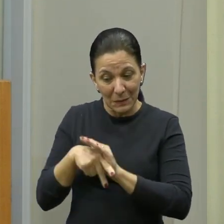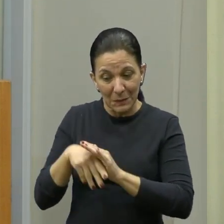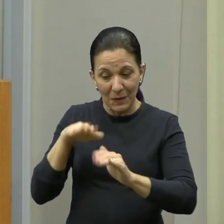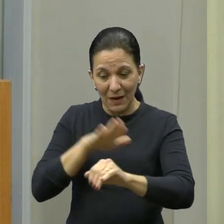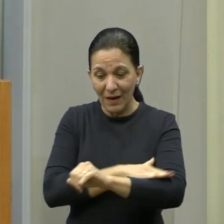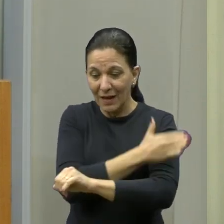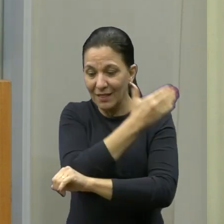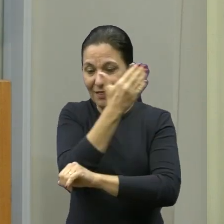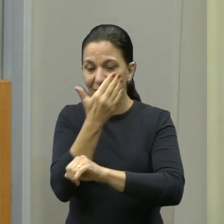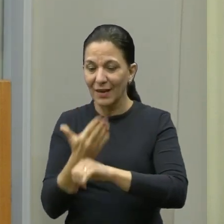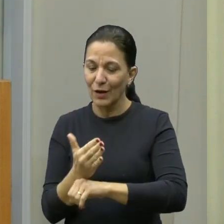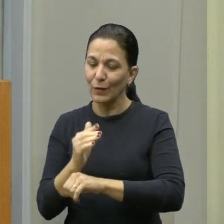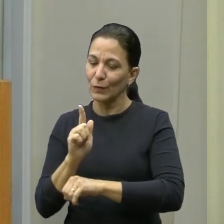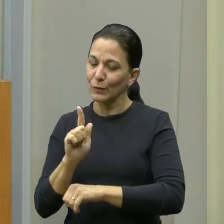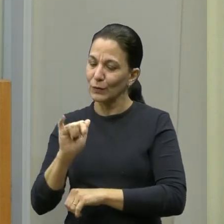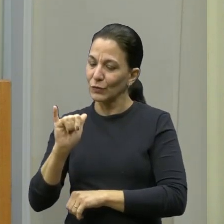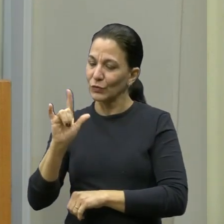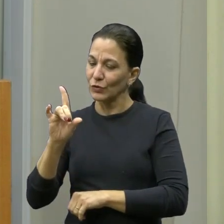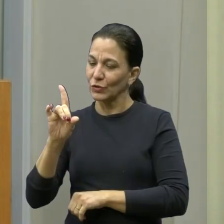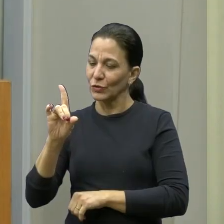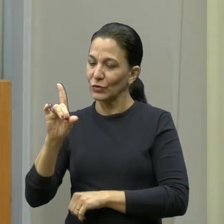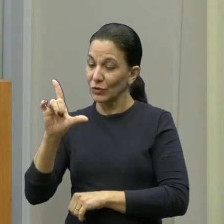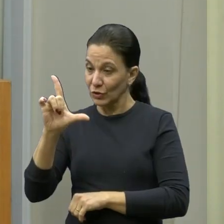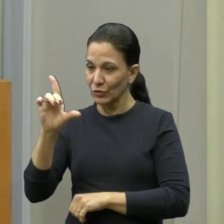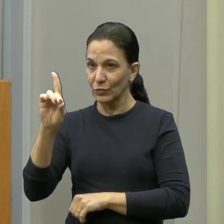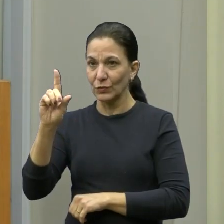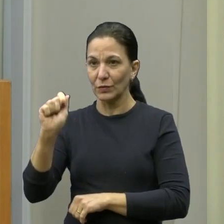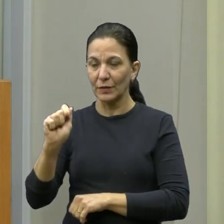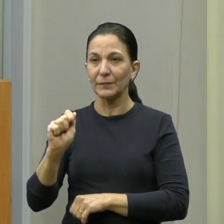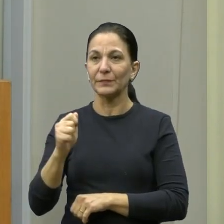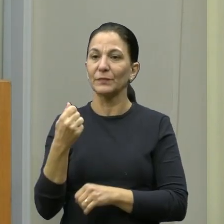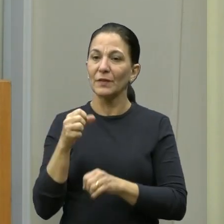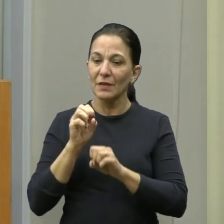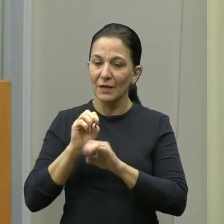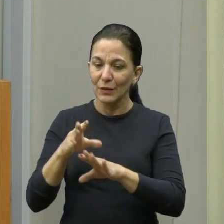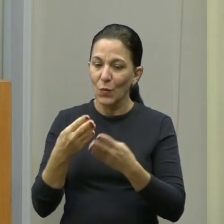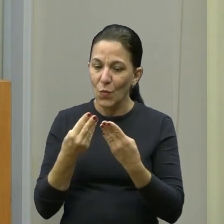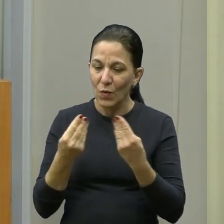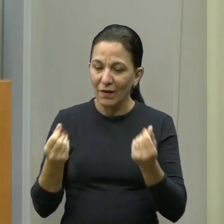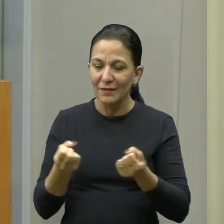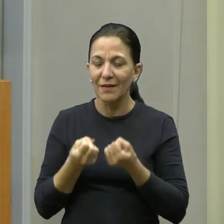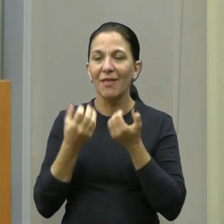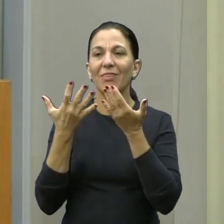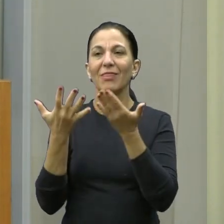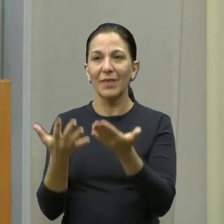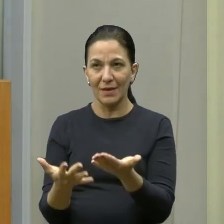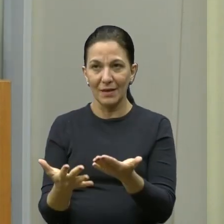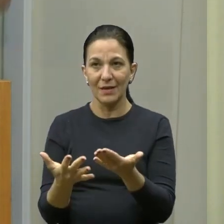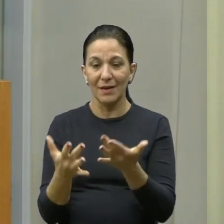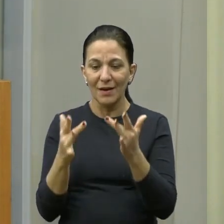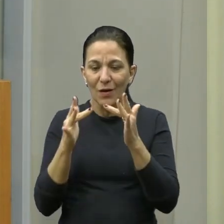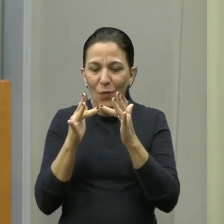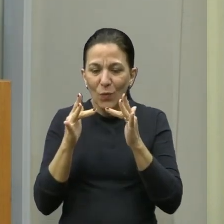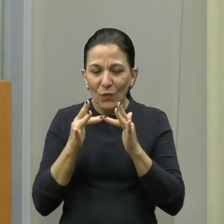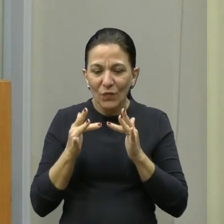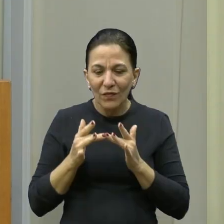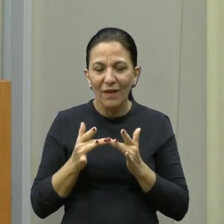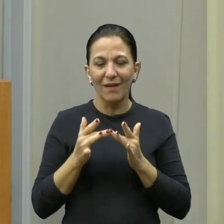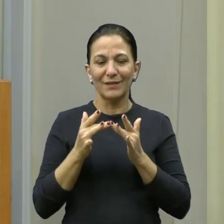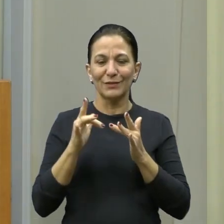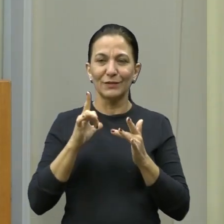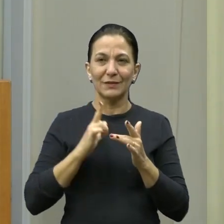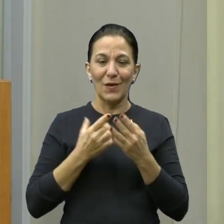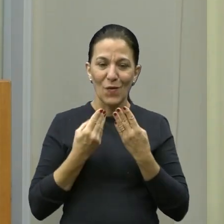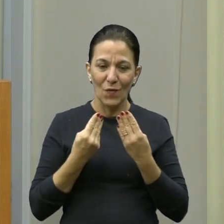Integral. Esses alunos estão ligados pelo ensino de qualidade que é oferecido ali. Esses alunos estão ligados pela